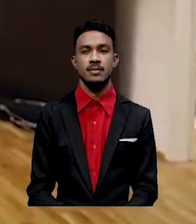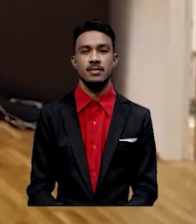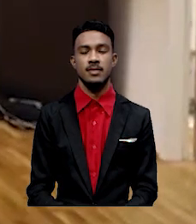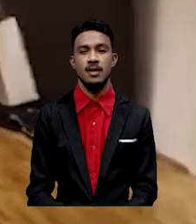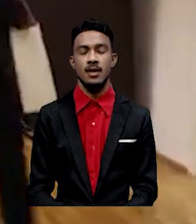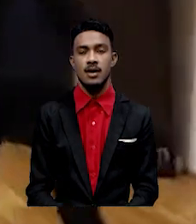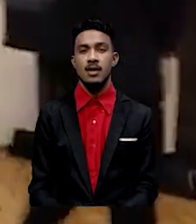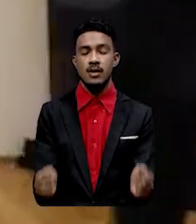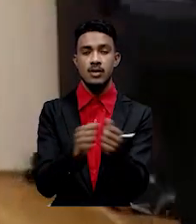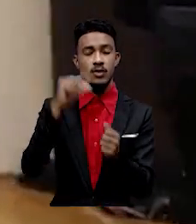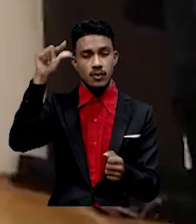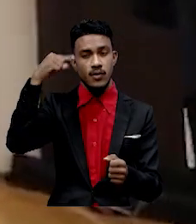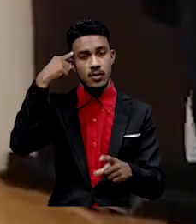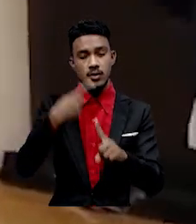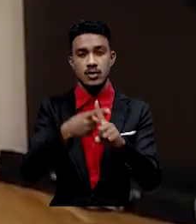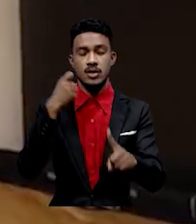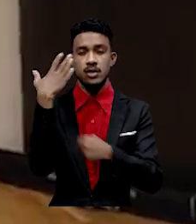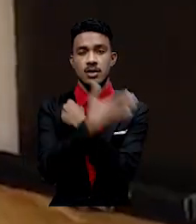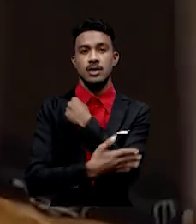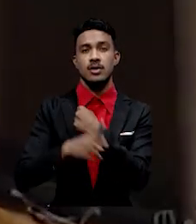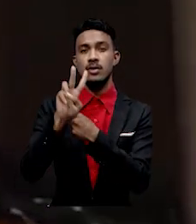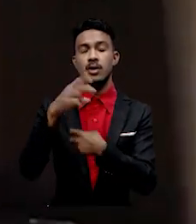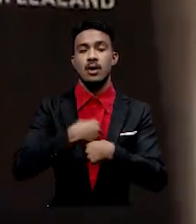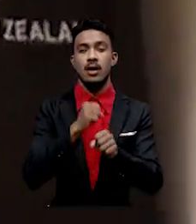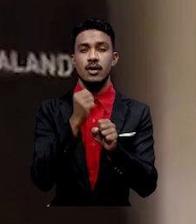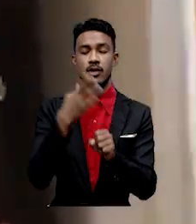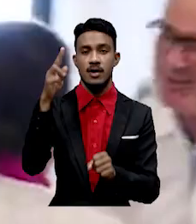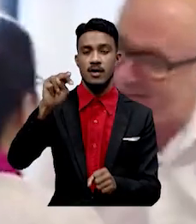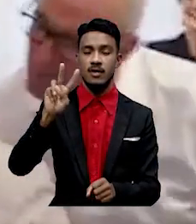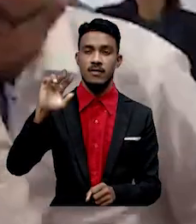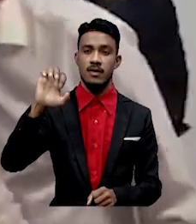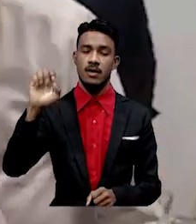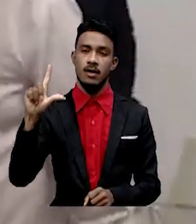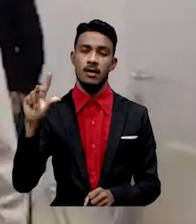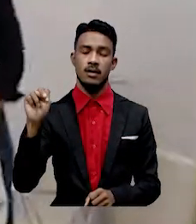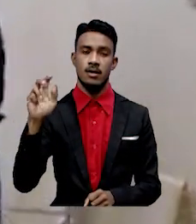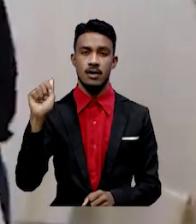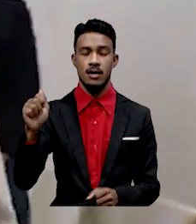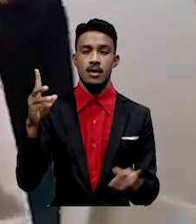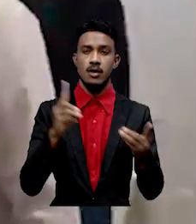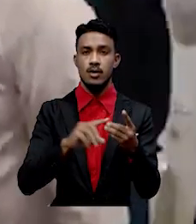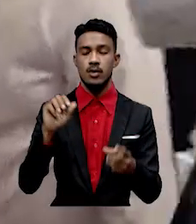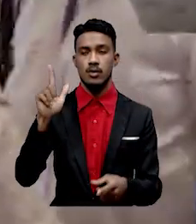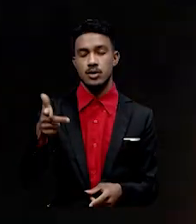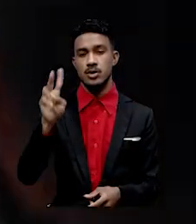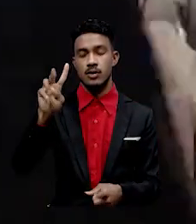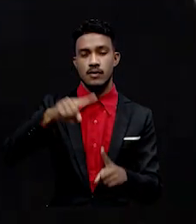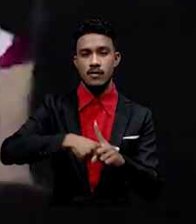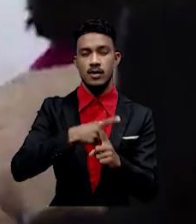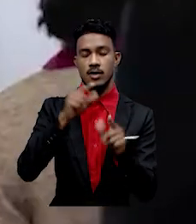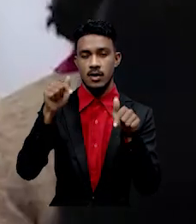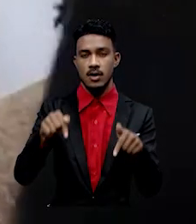Reunião entre governante Rússia Nação Ruane, Halau e Viena e Loron Ruanulu Resin Rua Fulan e Dané. E encontro